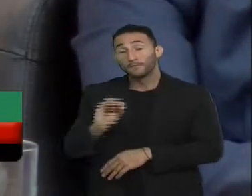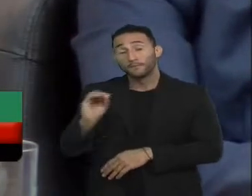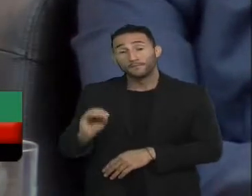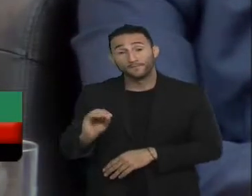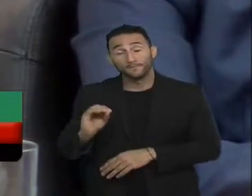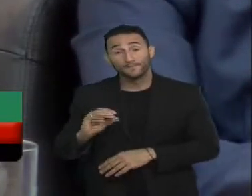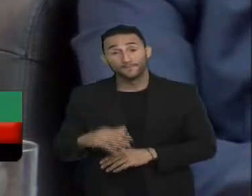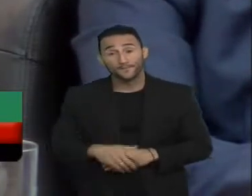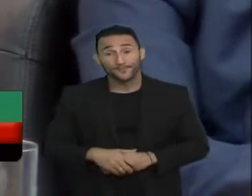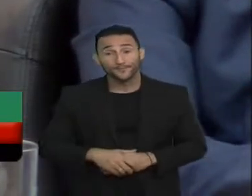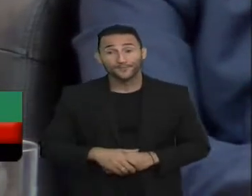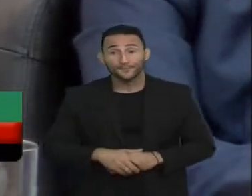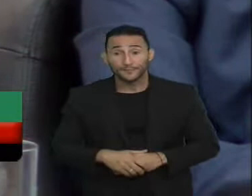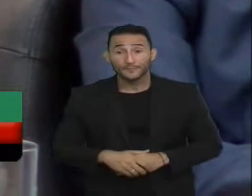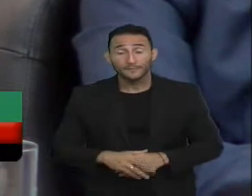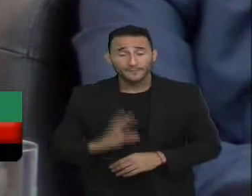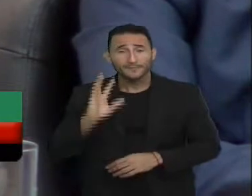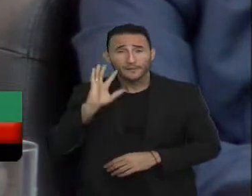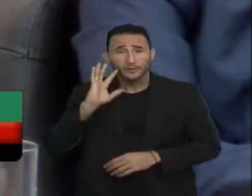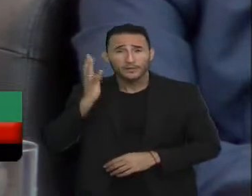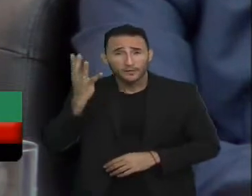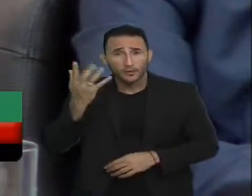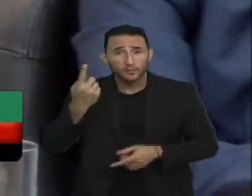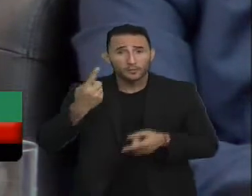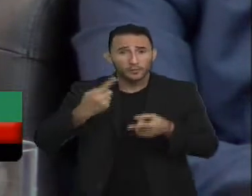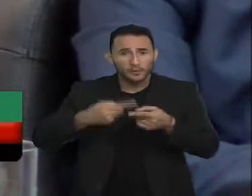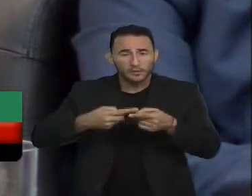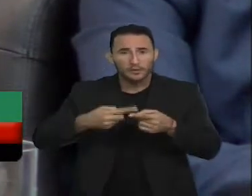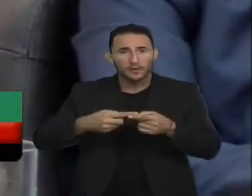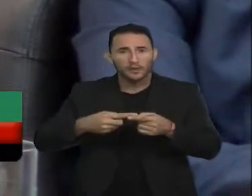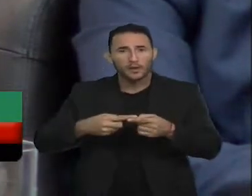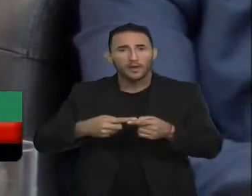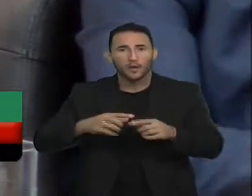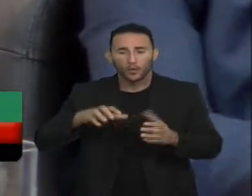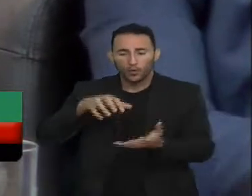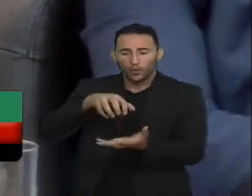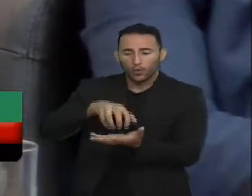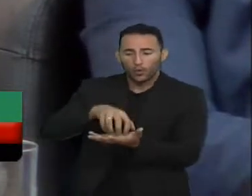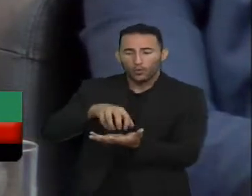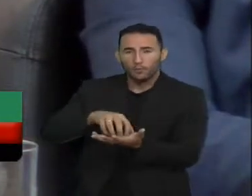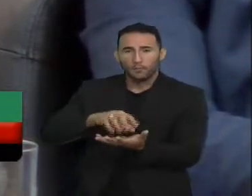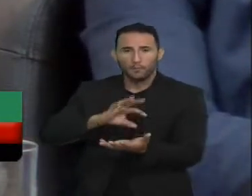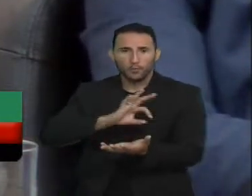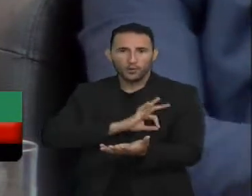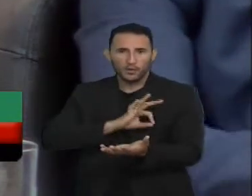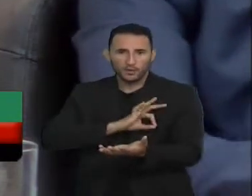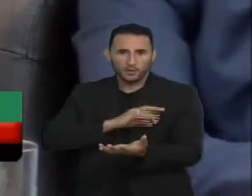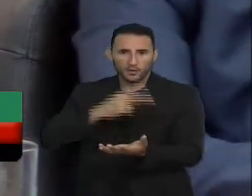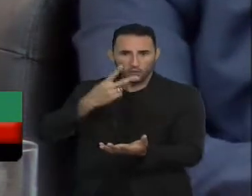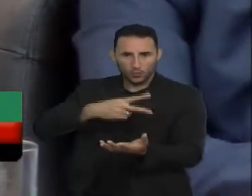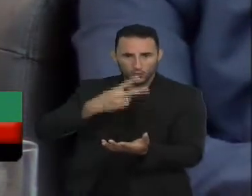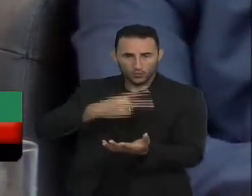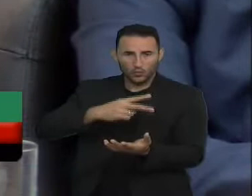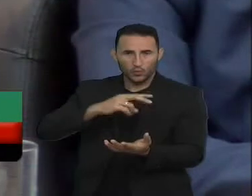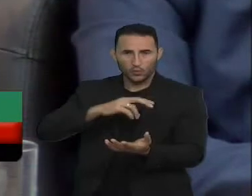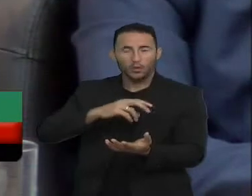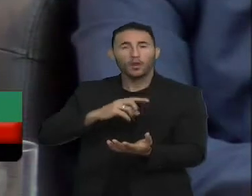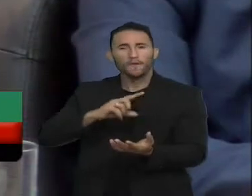só aconteceu porque o segundo DP aqui de Osasco, junto com a família, com a minha família, se